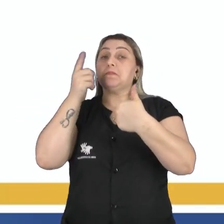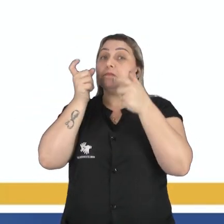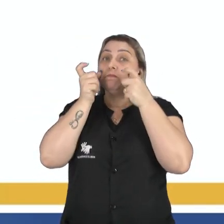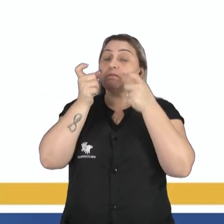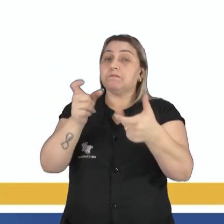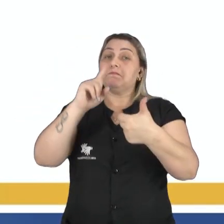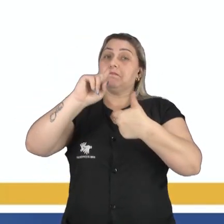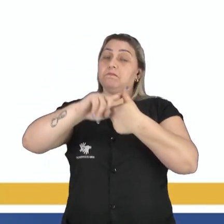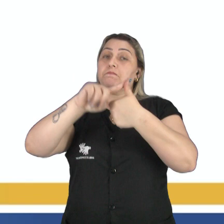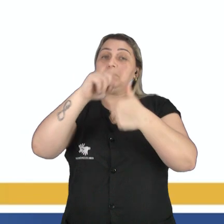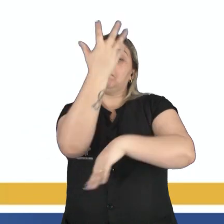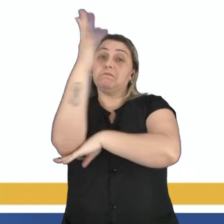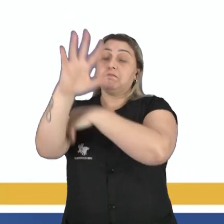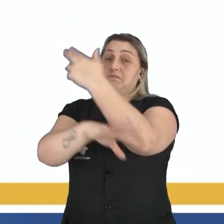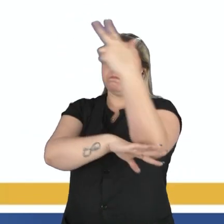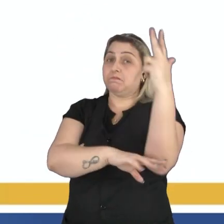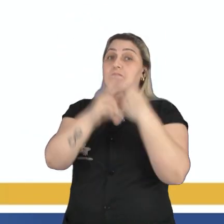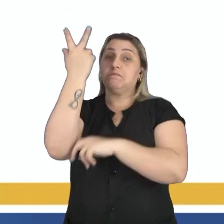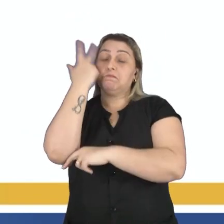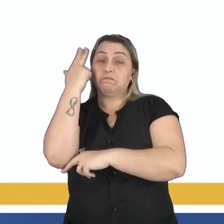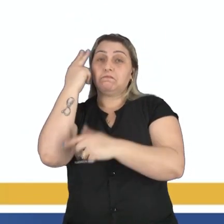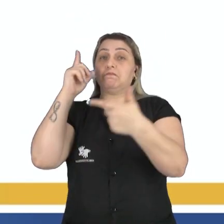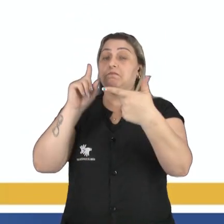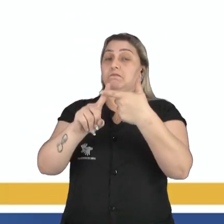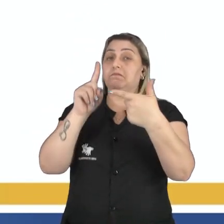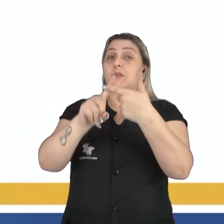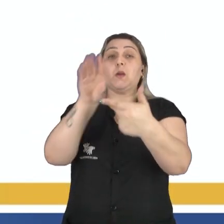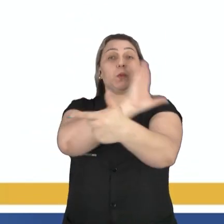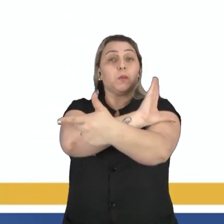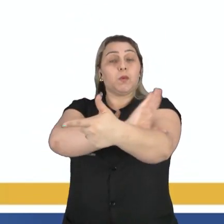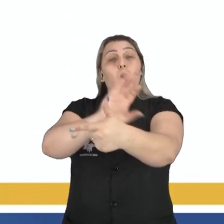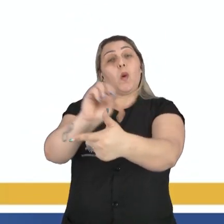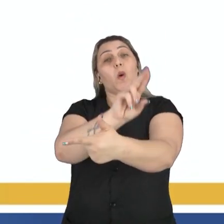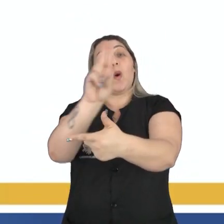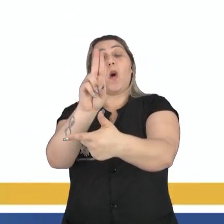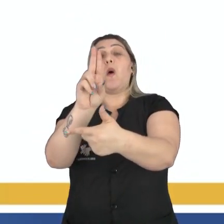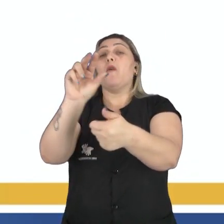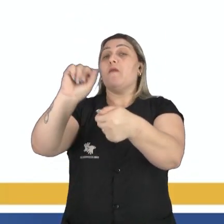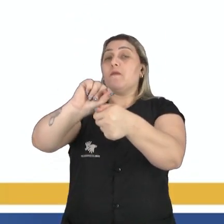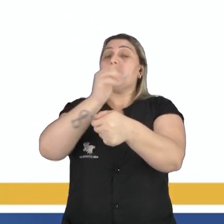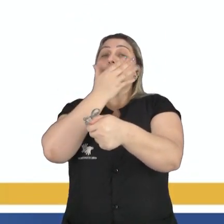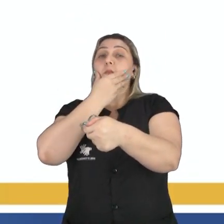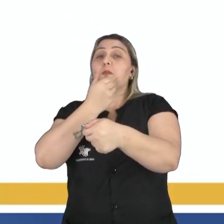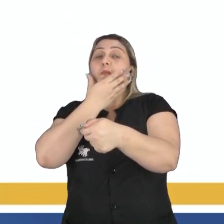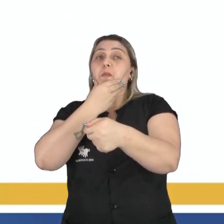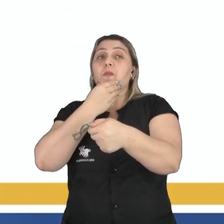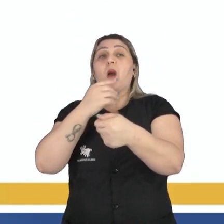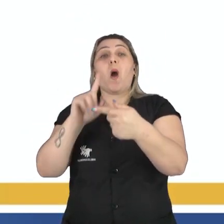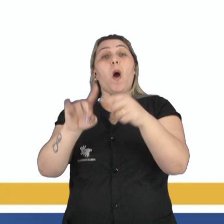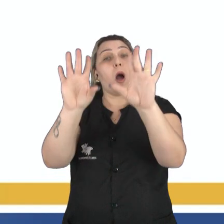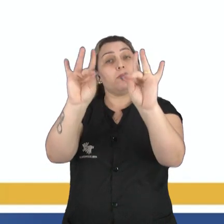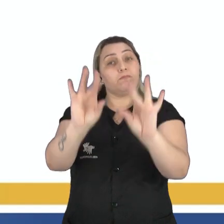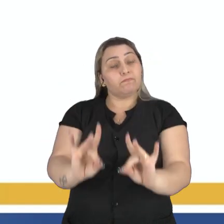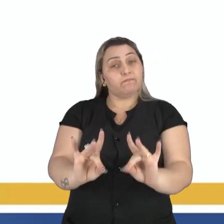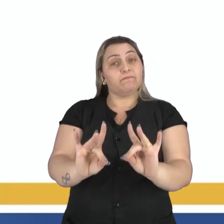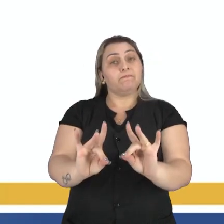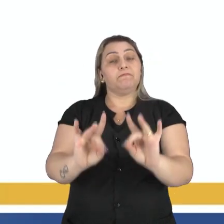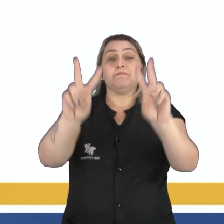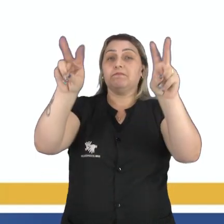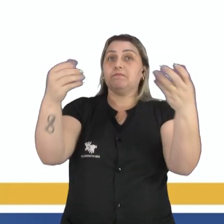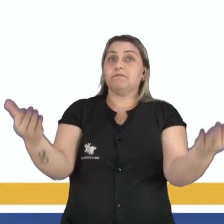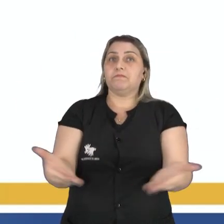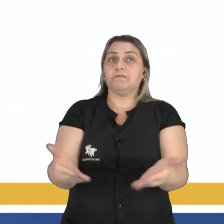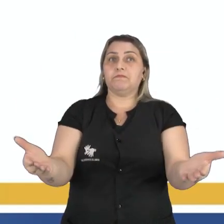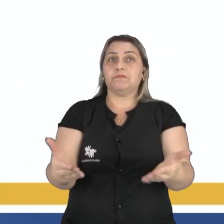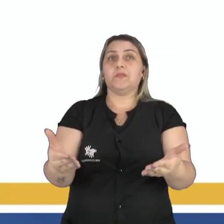atenção, naturais e culturais ou humanizadas. Agora olha o detalhe, que tem a ver com o nosso tema de